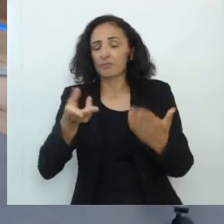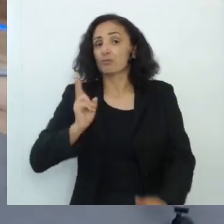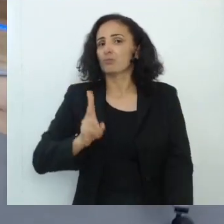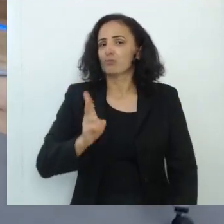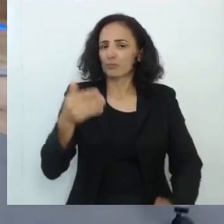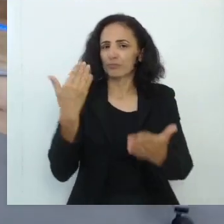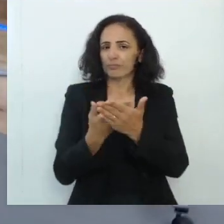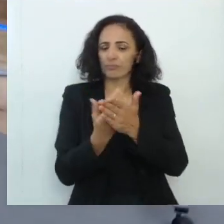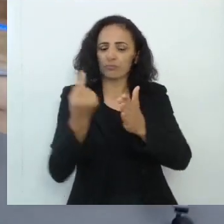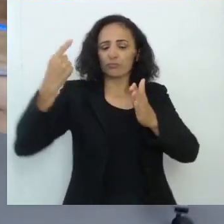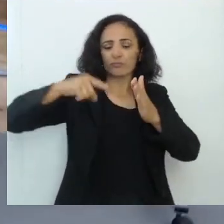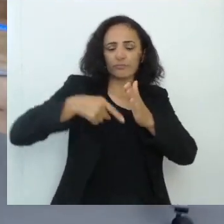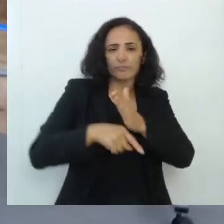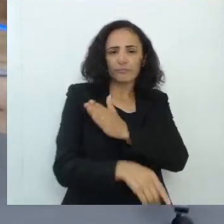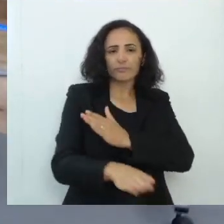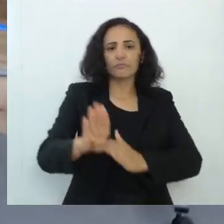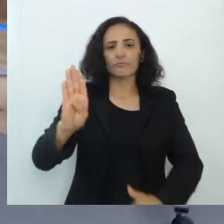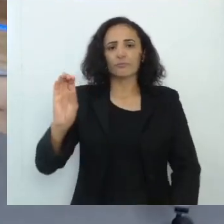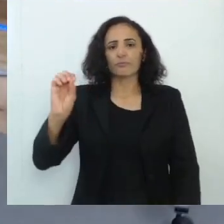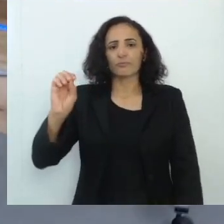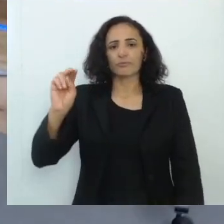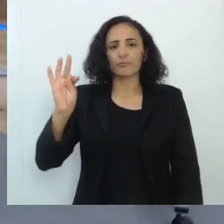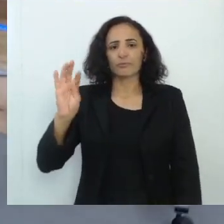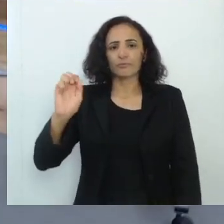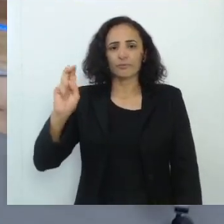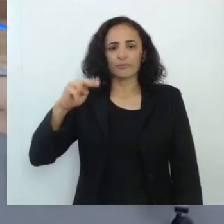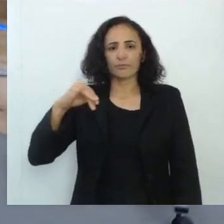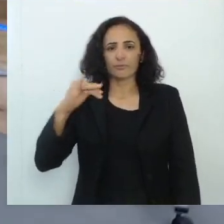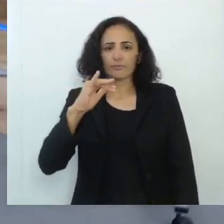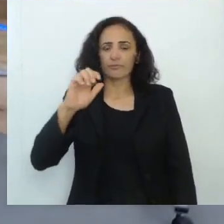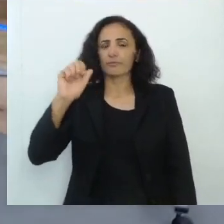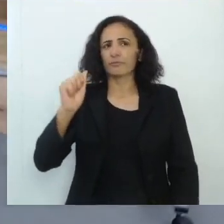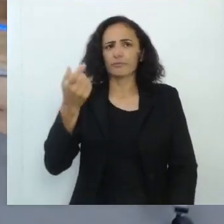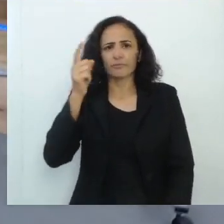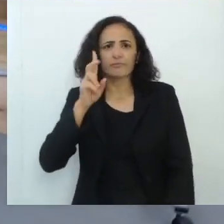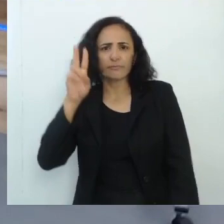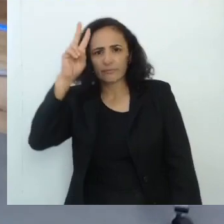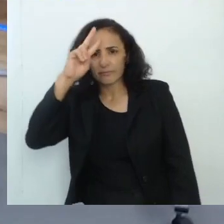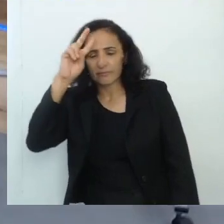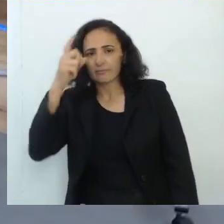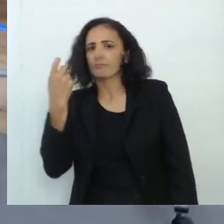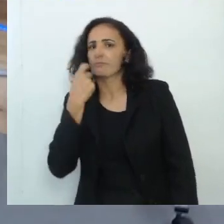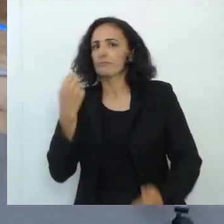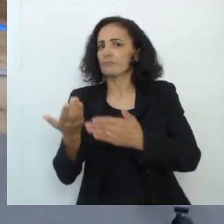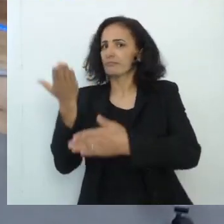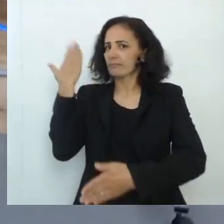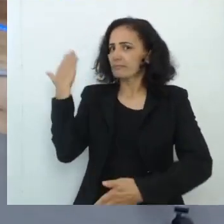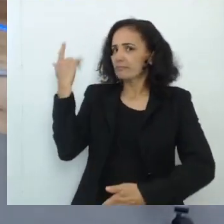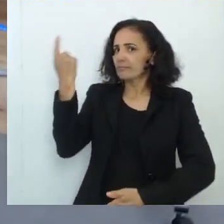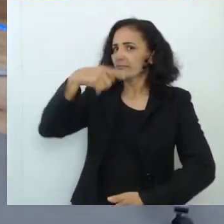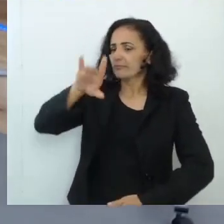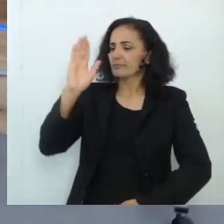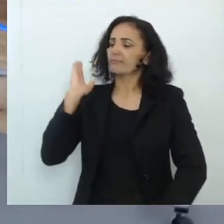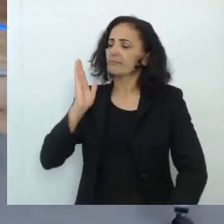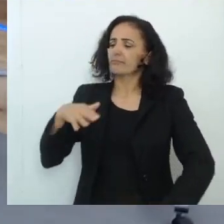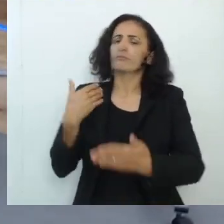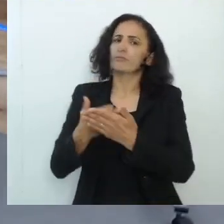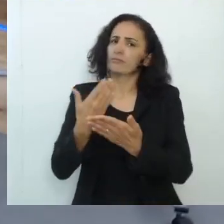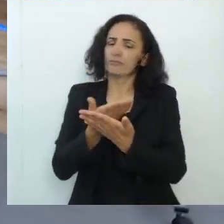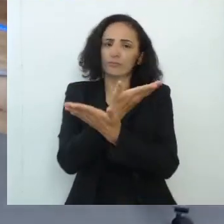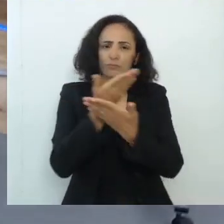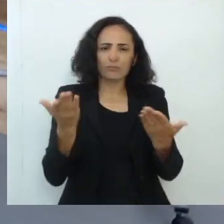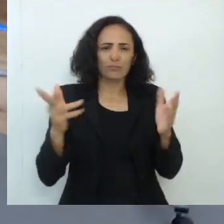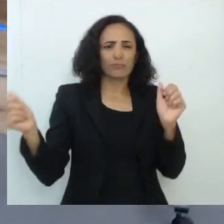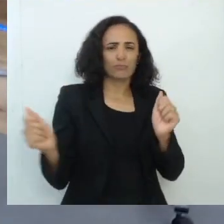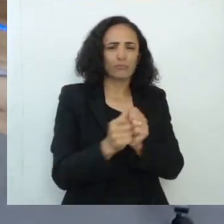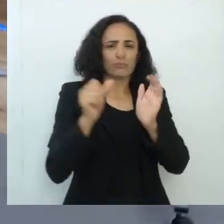estudar Botânica, tá? Lembrem que na sexta-feira passada... a gente começou a falar de botânica e a gente falou